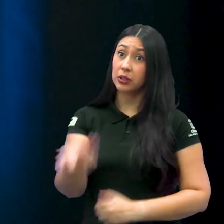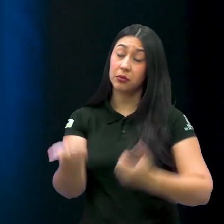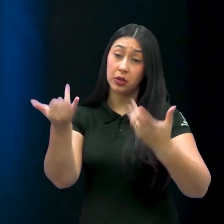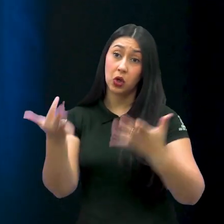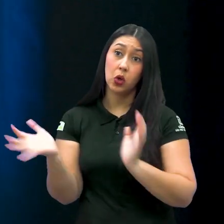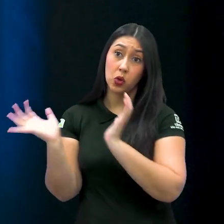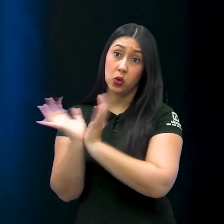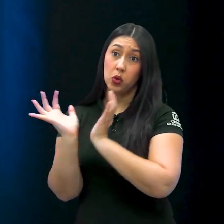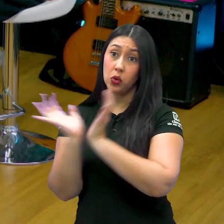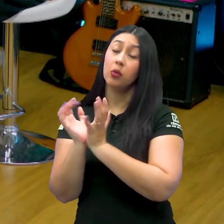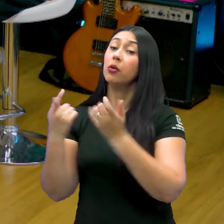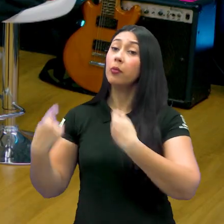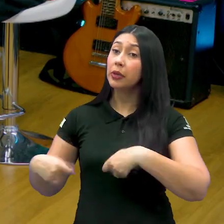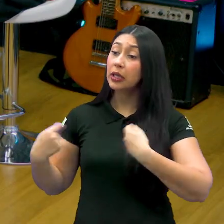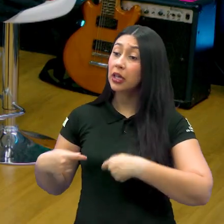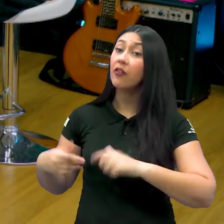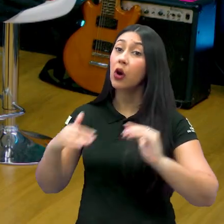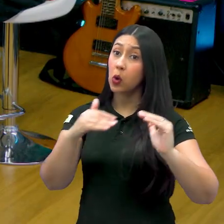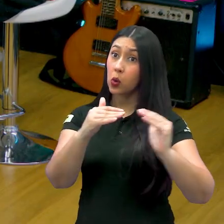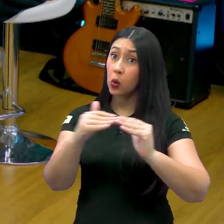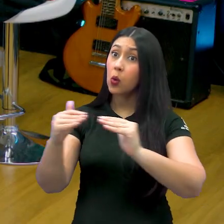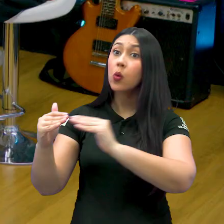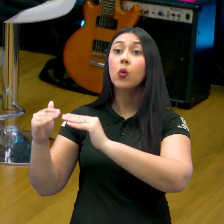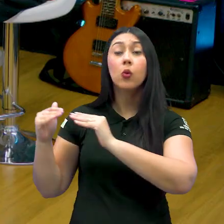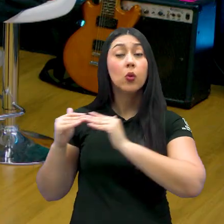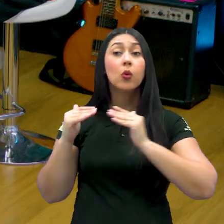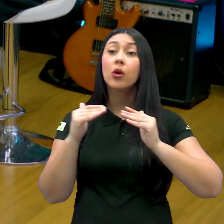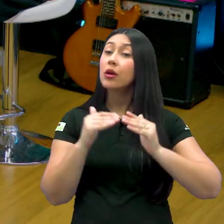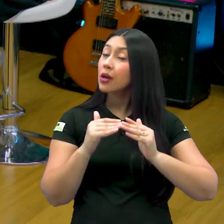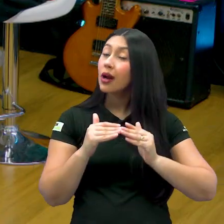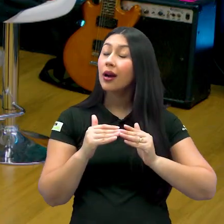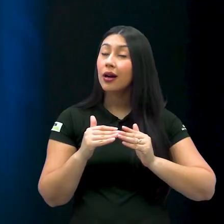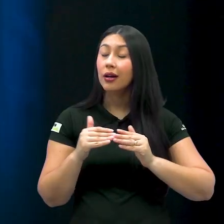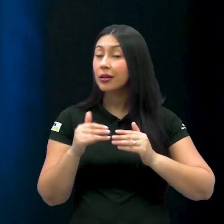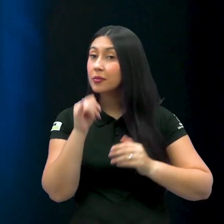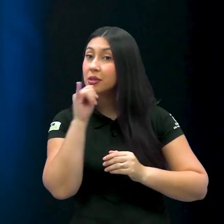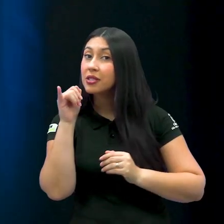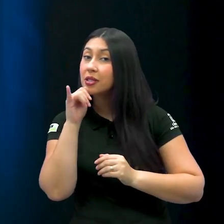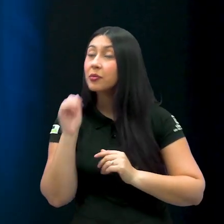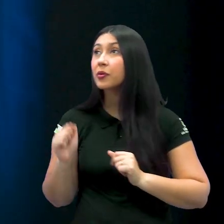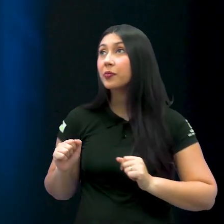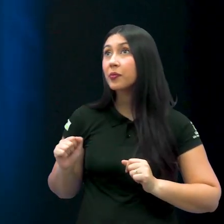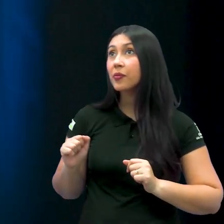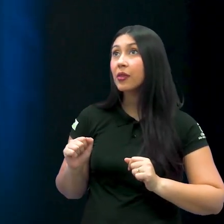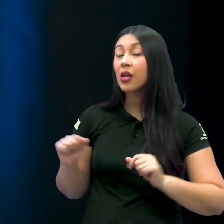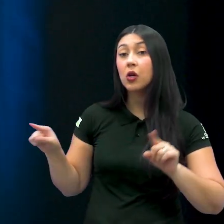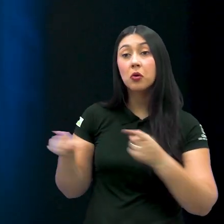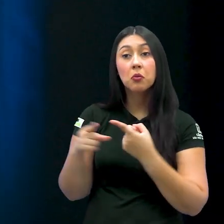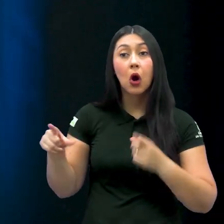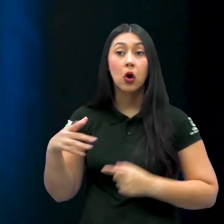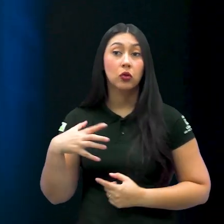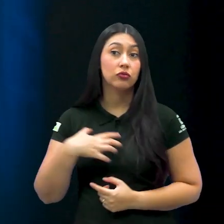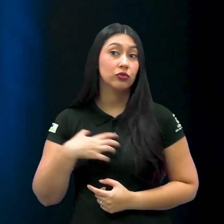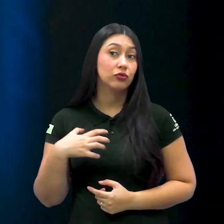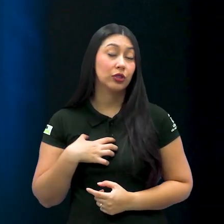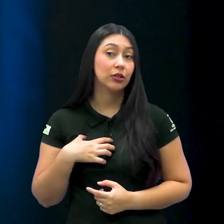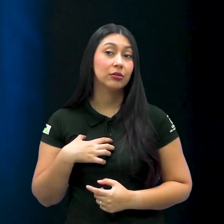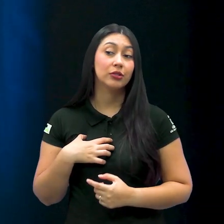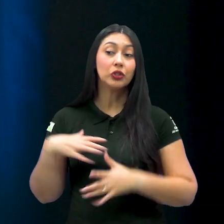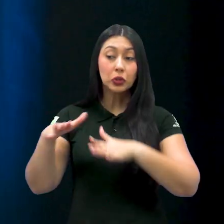exemplo, em banda vocês precisavam entrar num acordo, né? Exatamente. Talvez você quisesse mandar um álbum com estilo que os